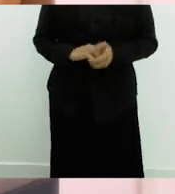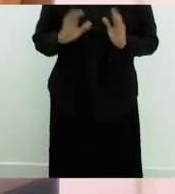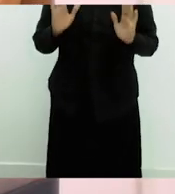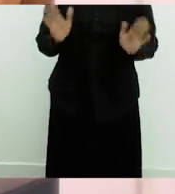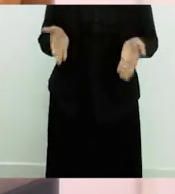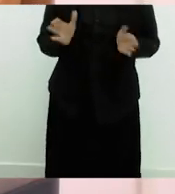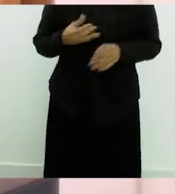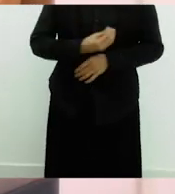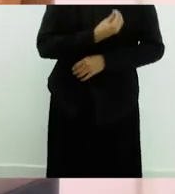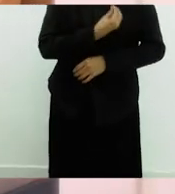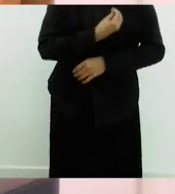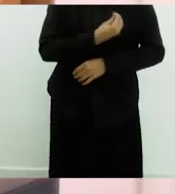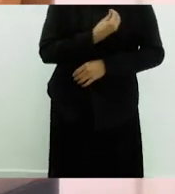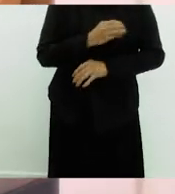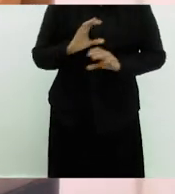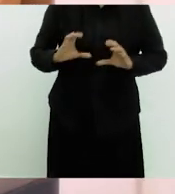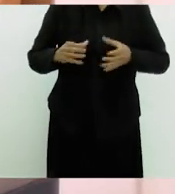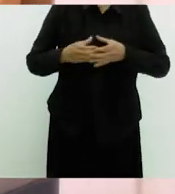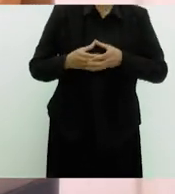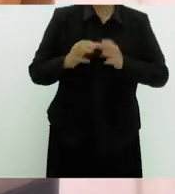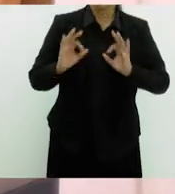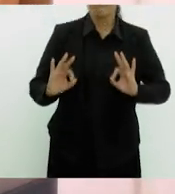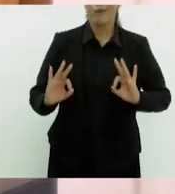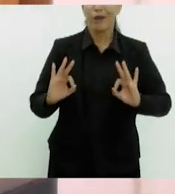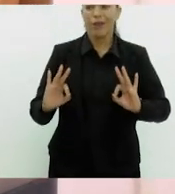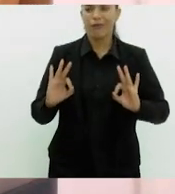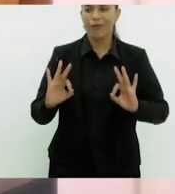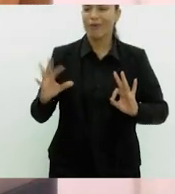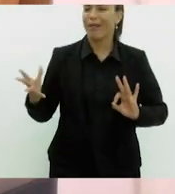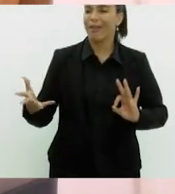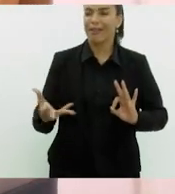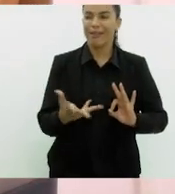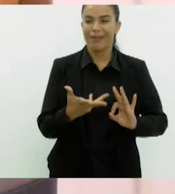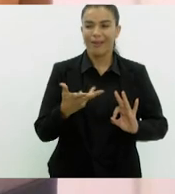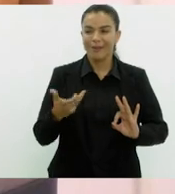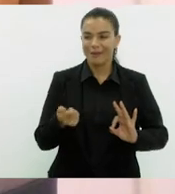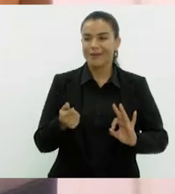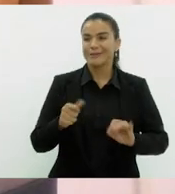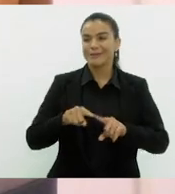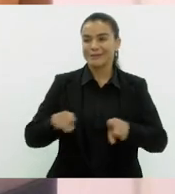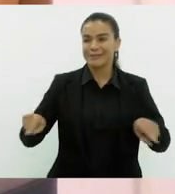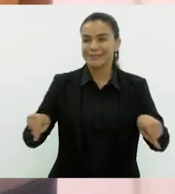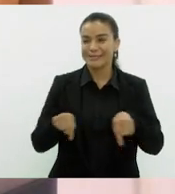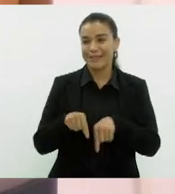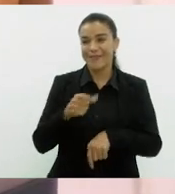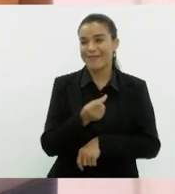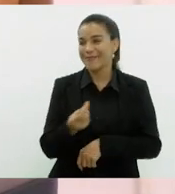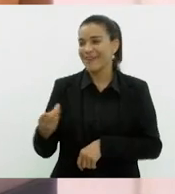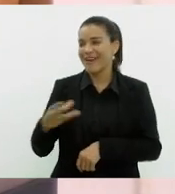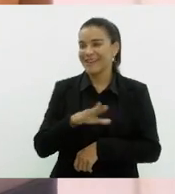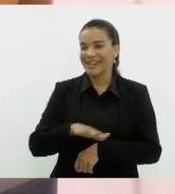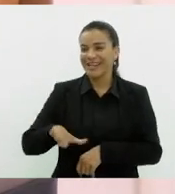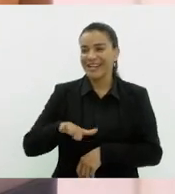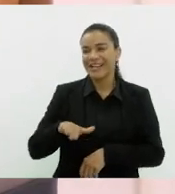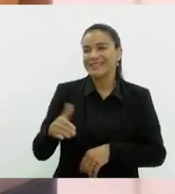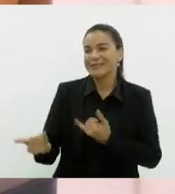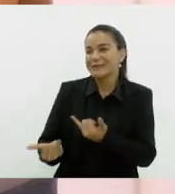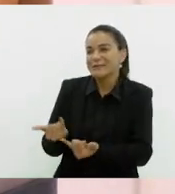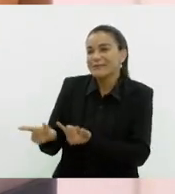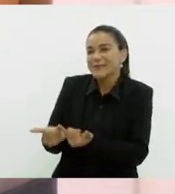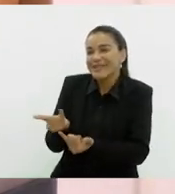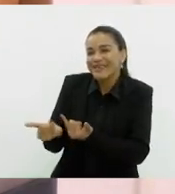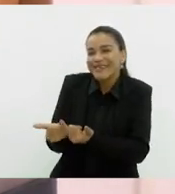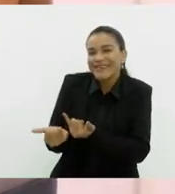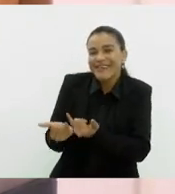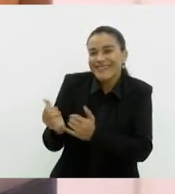uma audiência incrível. Falar da lindeza que é a gente estar aqui nessa sala e ter um monte de criança ali atrás brincando, né? A gente não